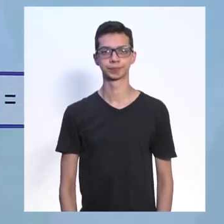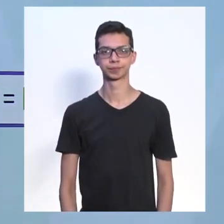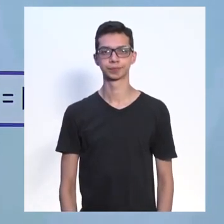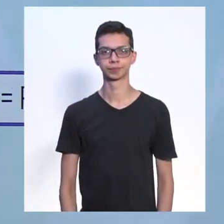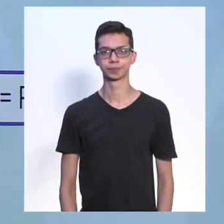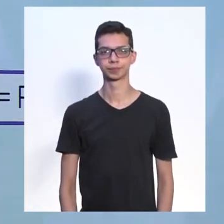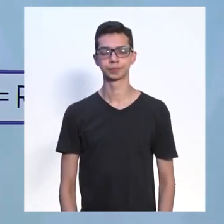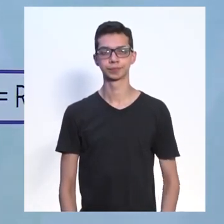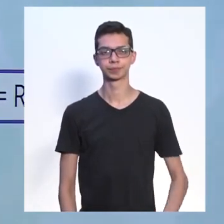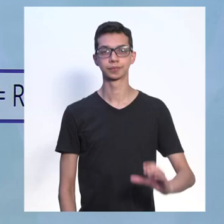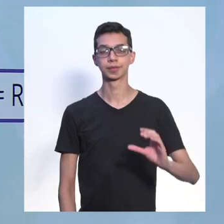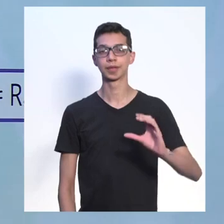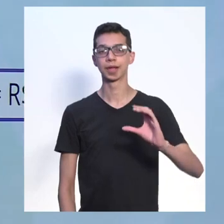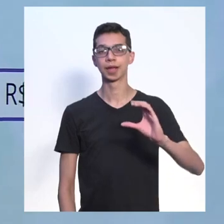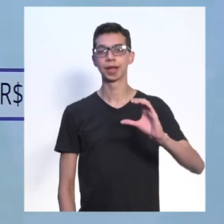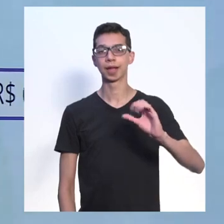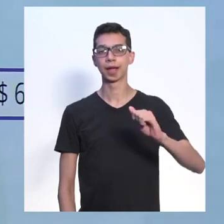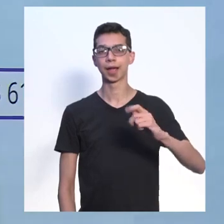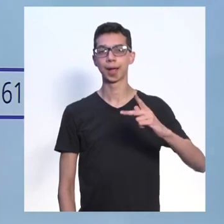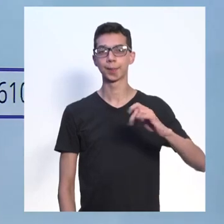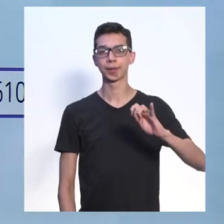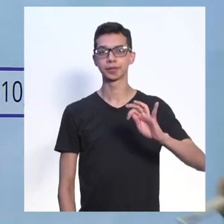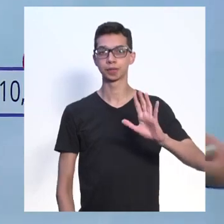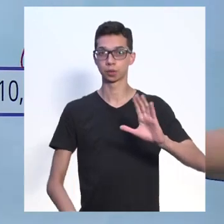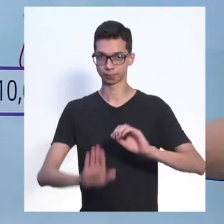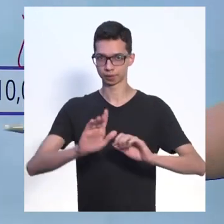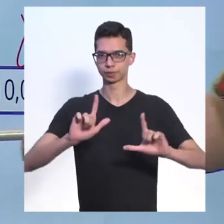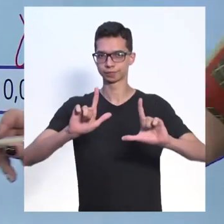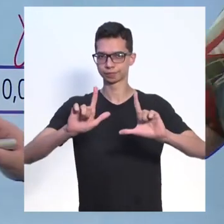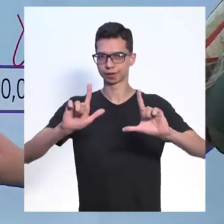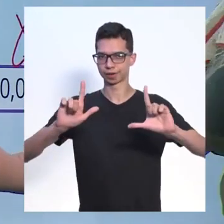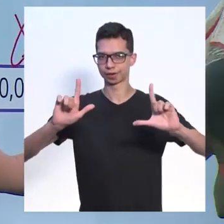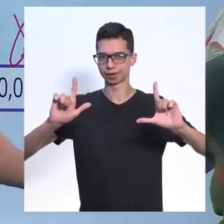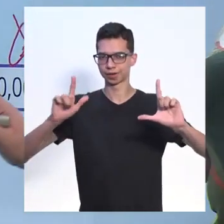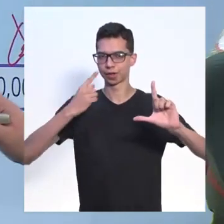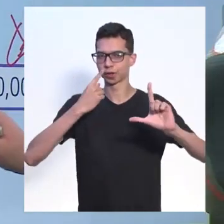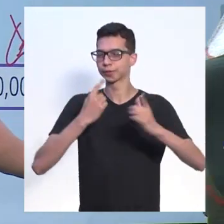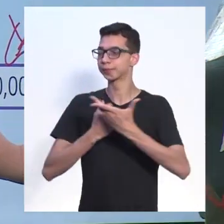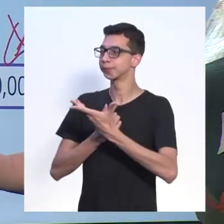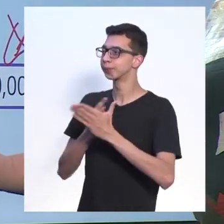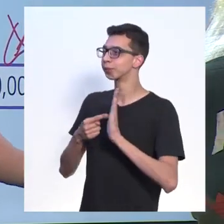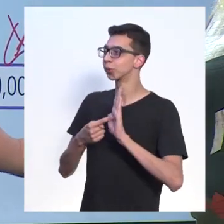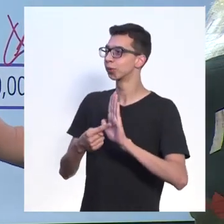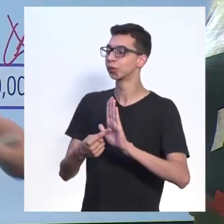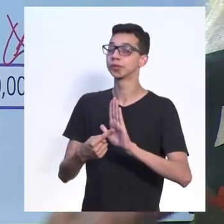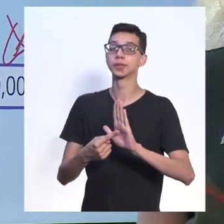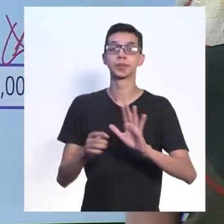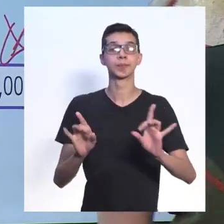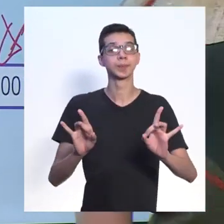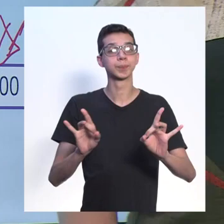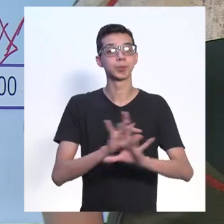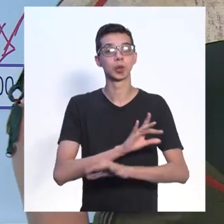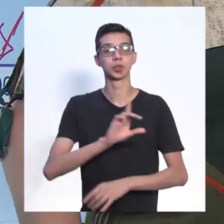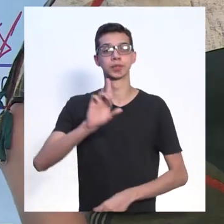num capital, desculpa, ó, vai até abrir para vocês, pronto, apareceu aqui embaixo. Alternativa D, R$